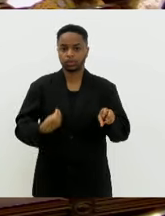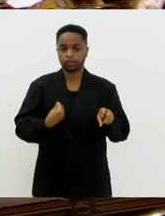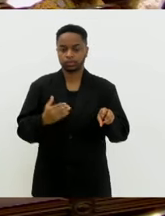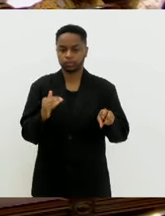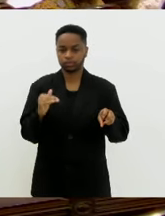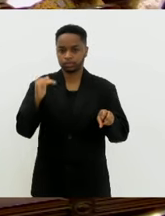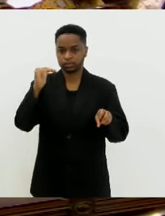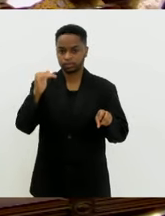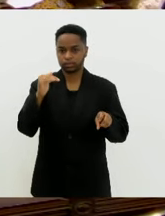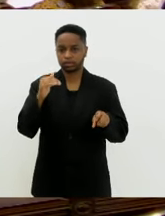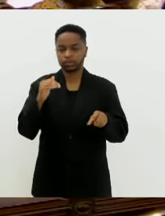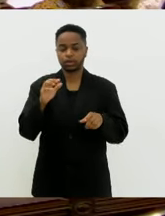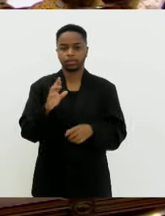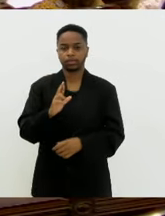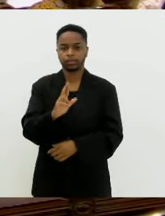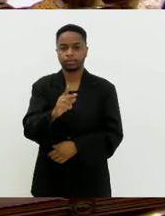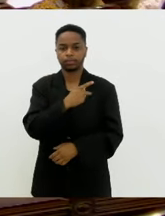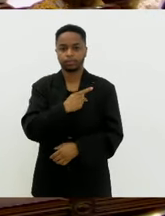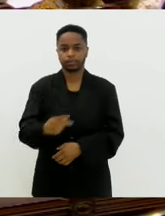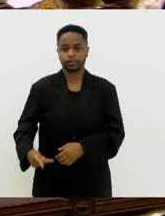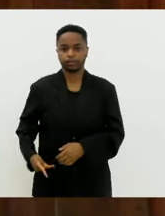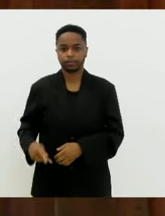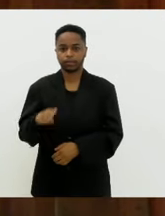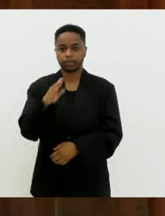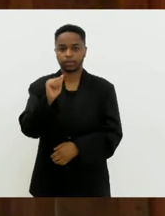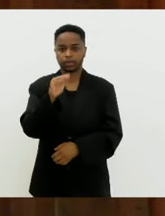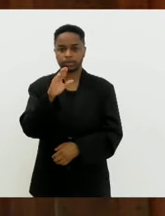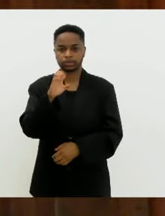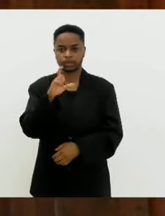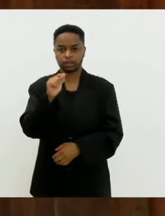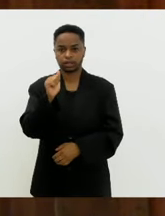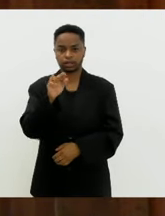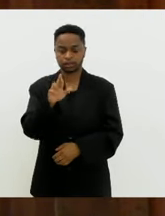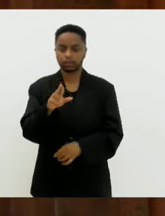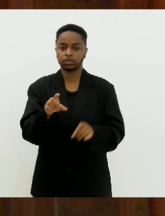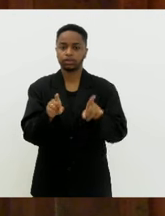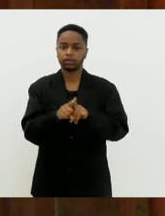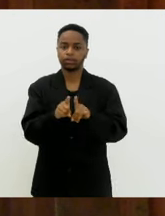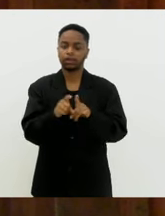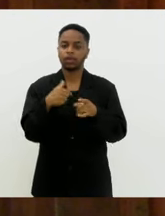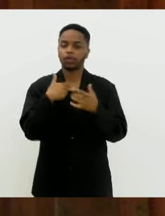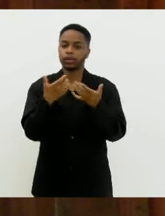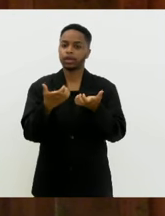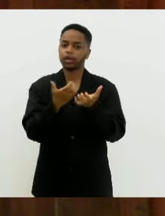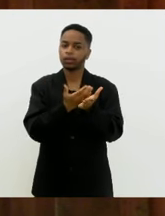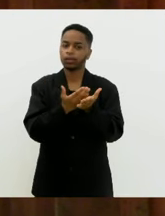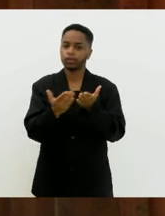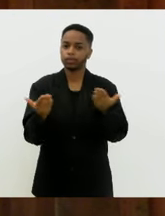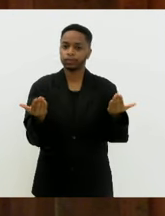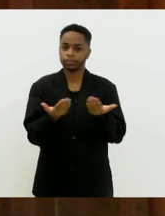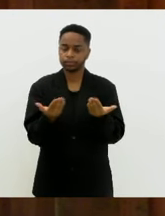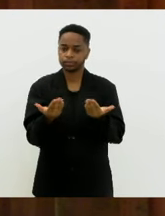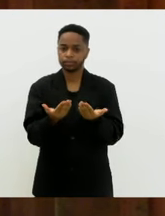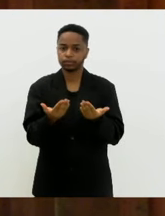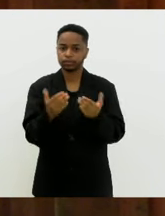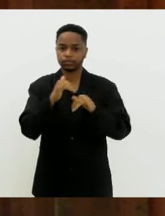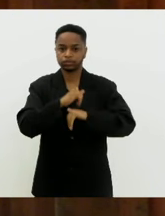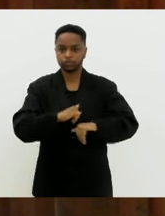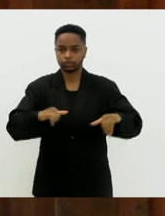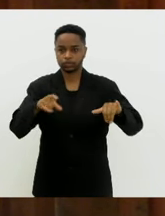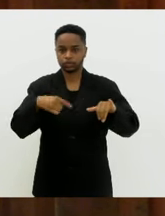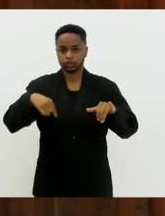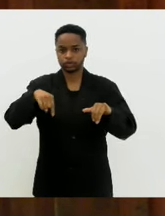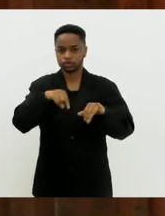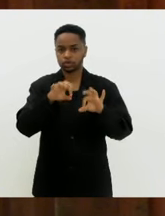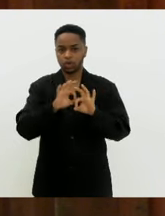presidente Rodrigo Bacelar. E queria inicialmente desejar um